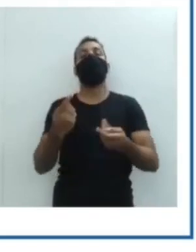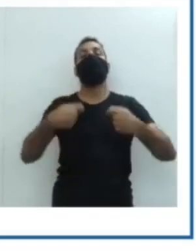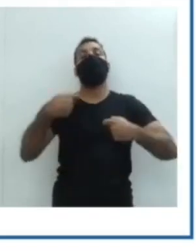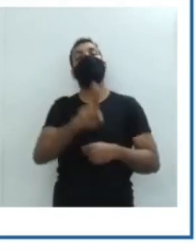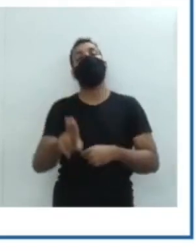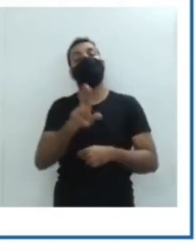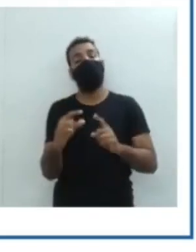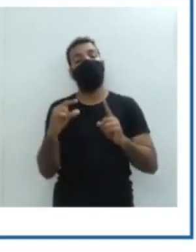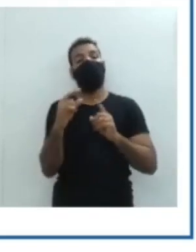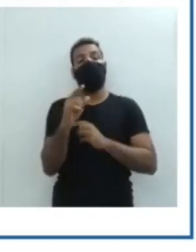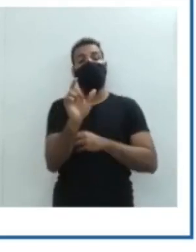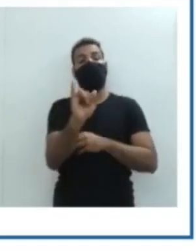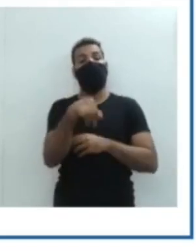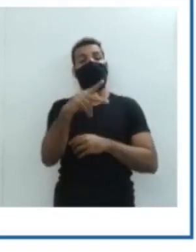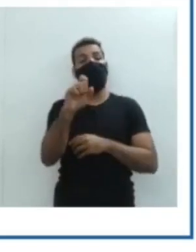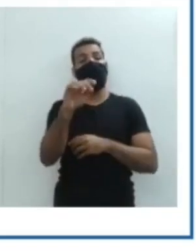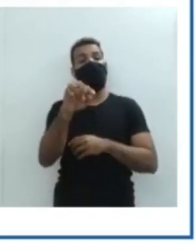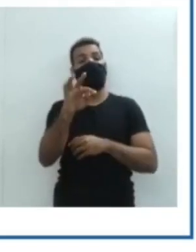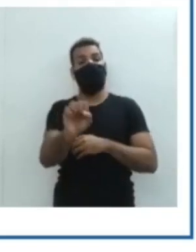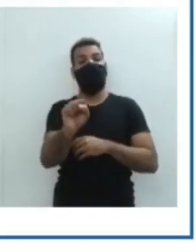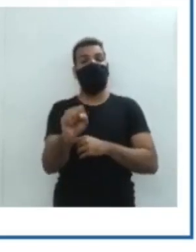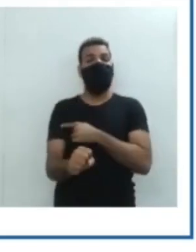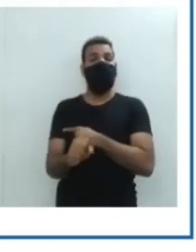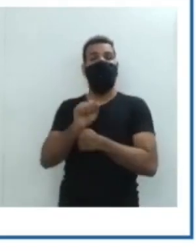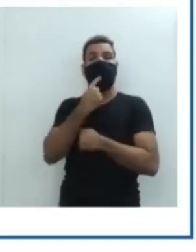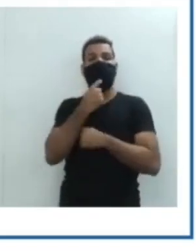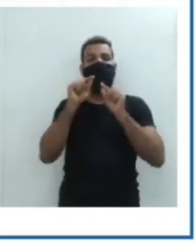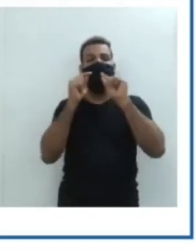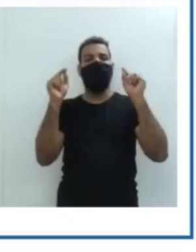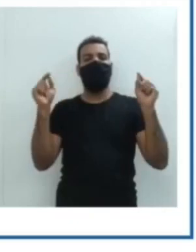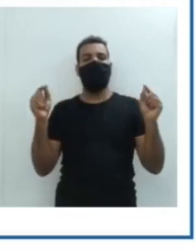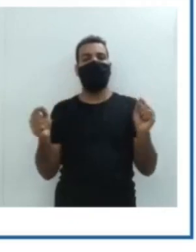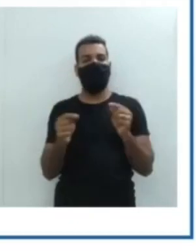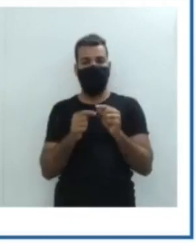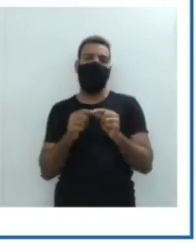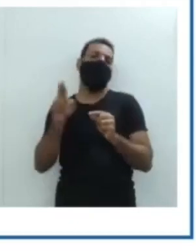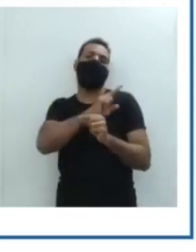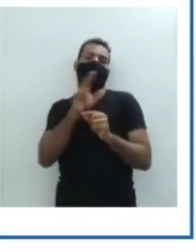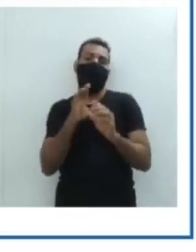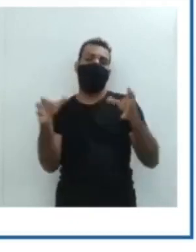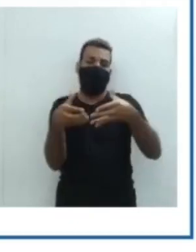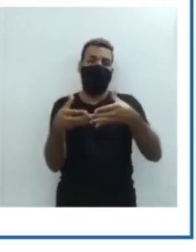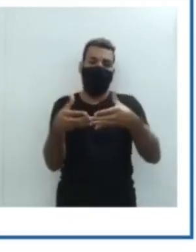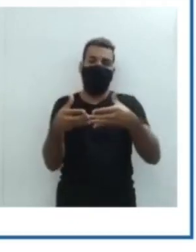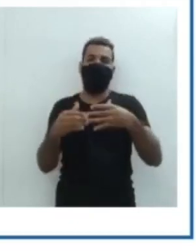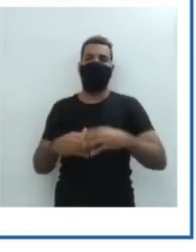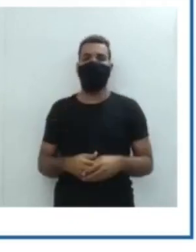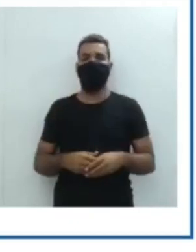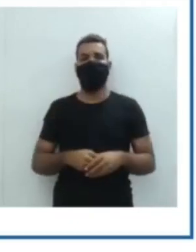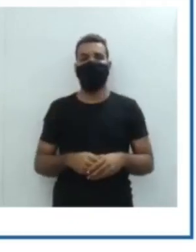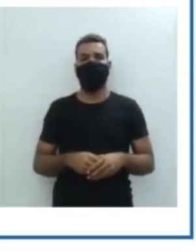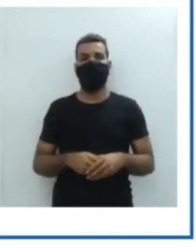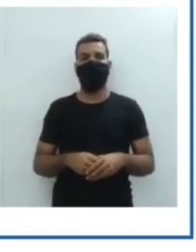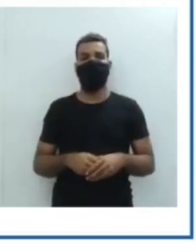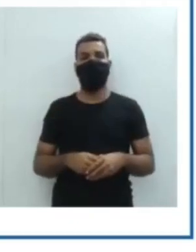utilizar a palavra-chave implementos implementos e o nome da interface no caso implementos pedido sobremesa segue a mesma forma